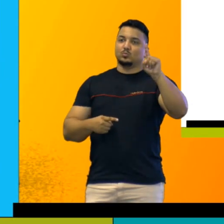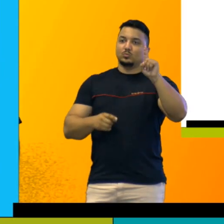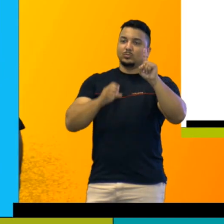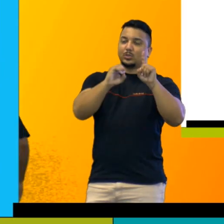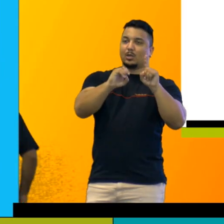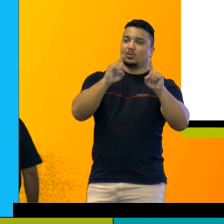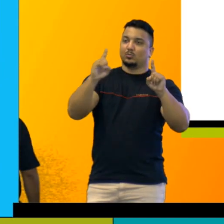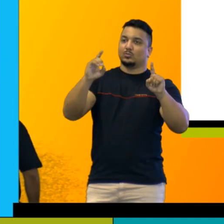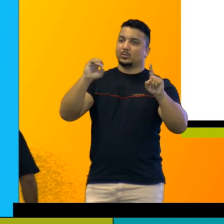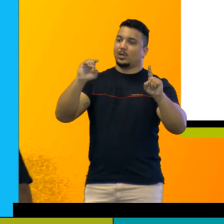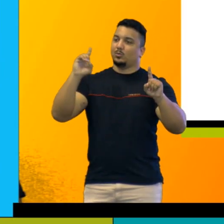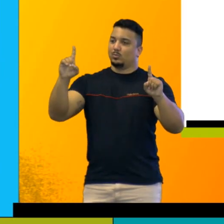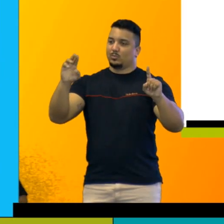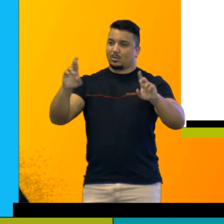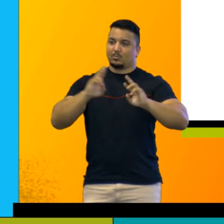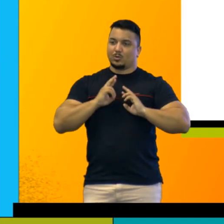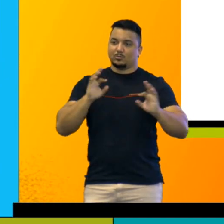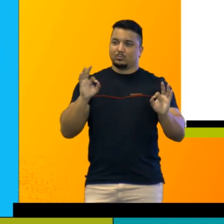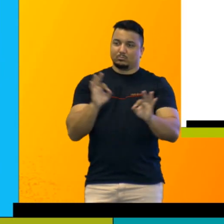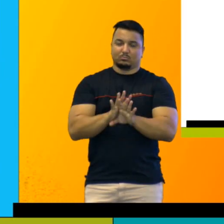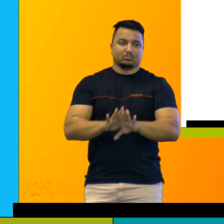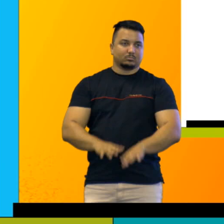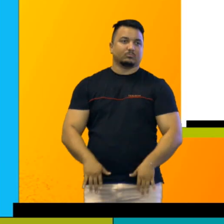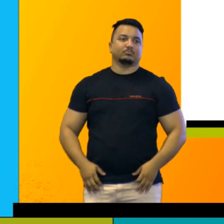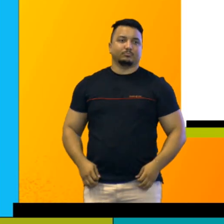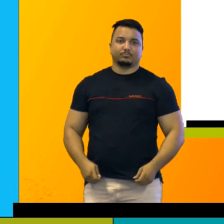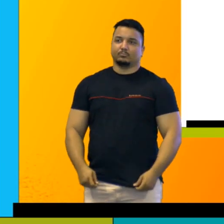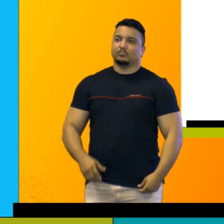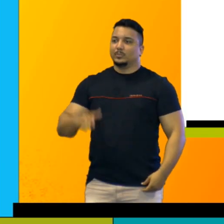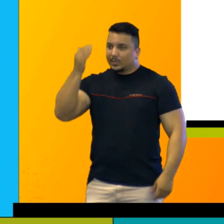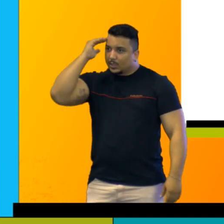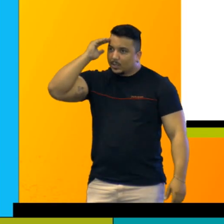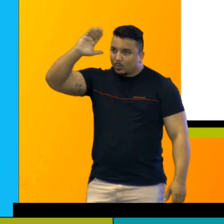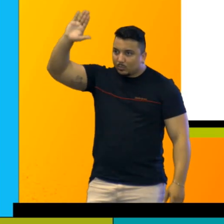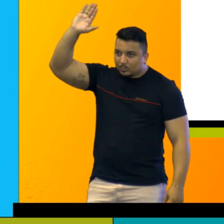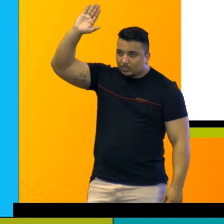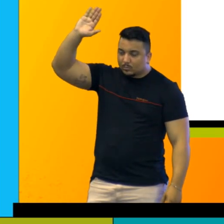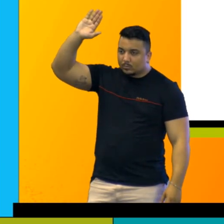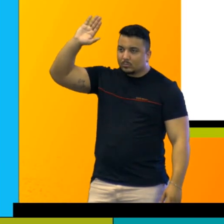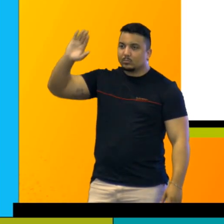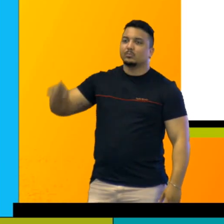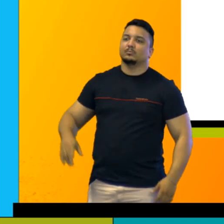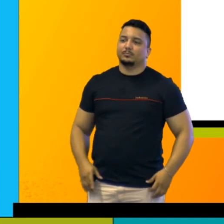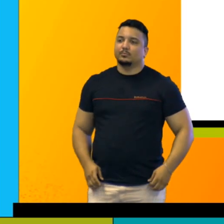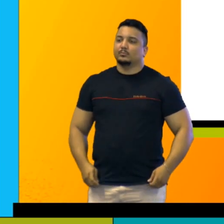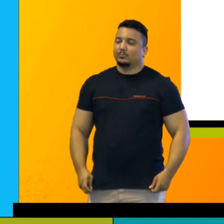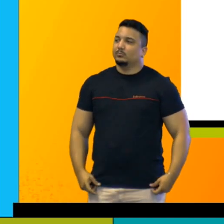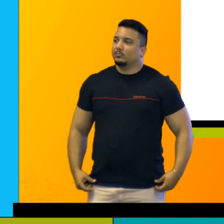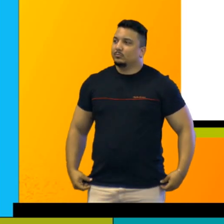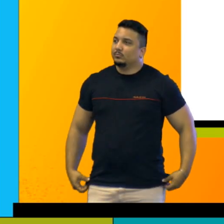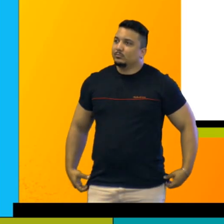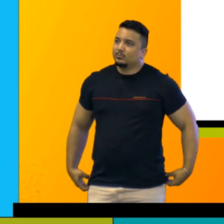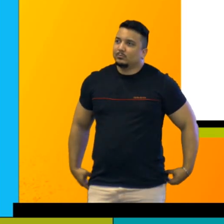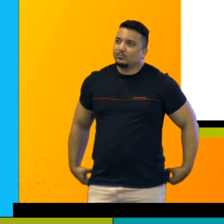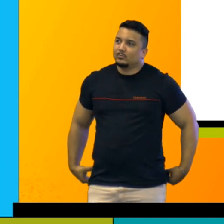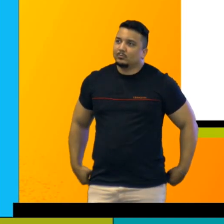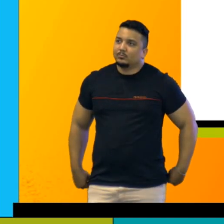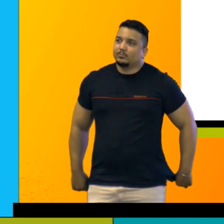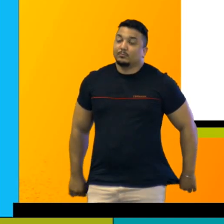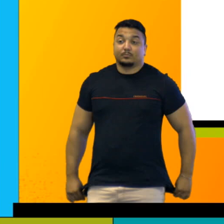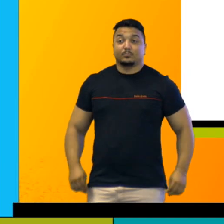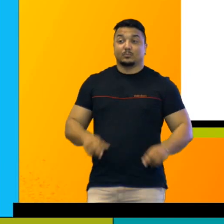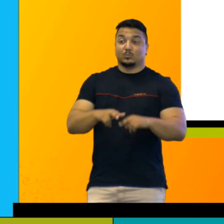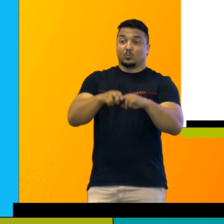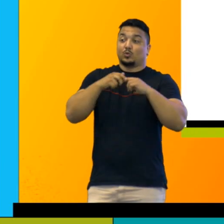10101. Resposta final. Levanta o braço quem entendeu. Massa, show de bola. Entenderam, pessoal? Então,